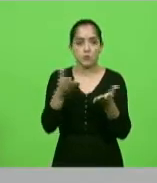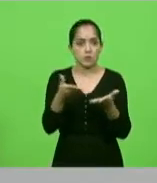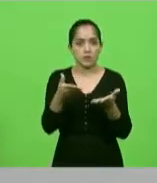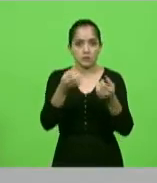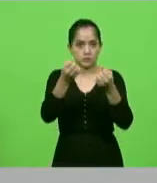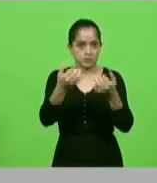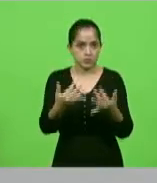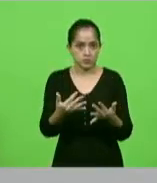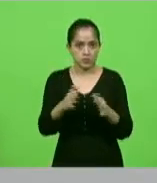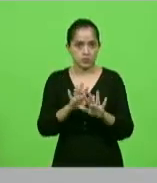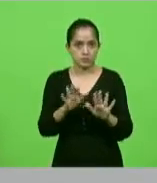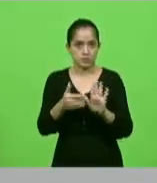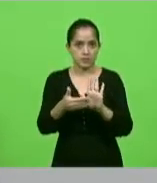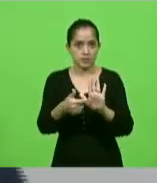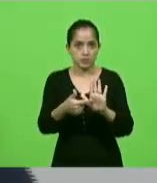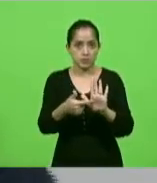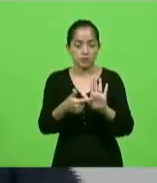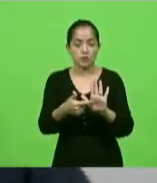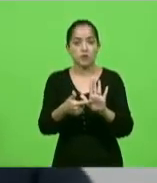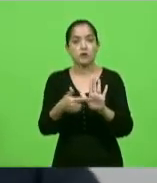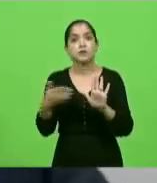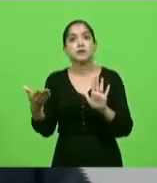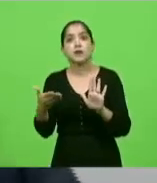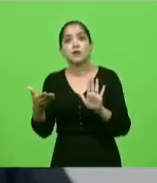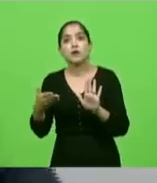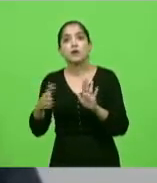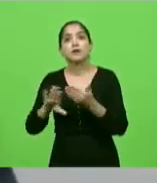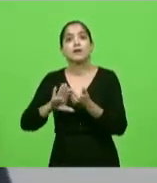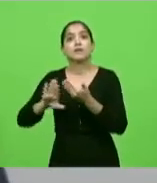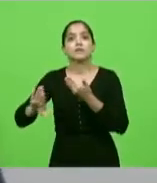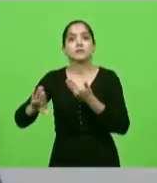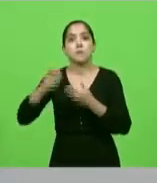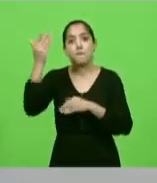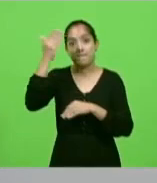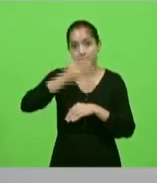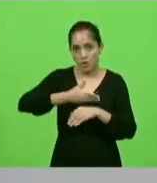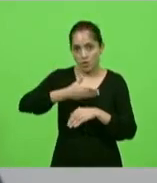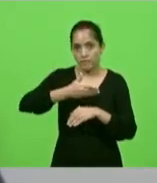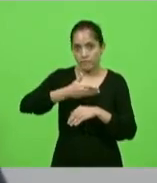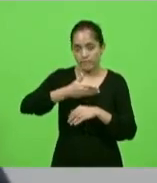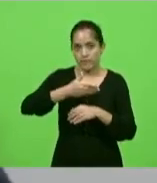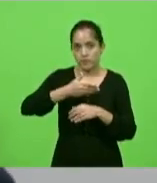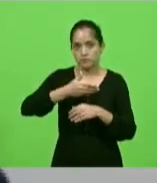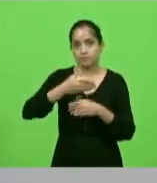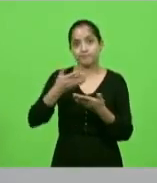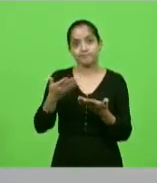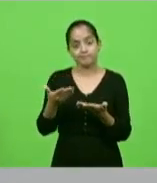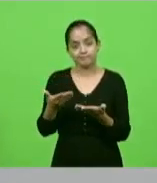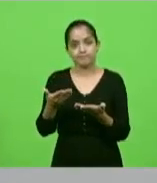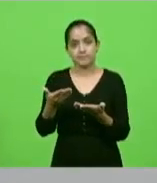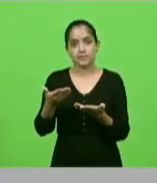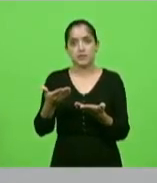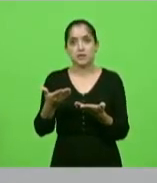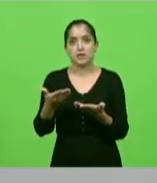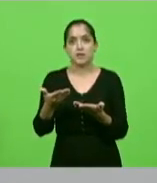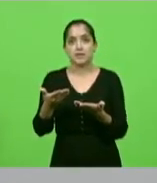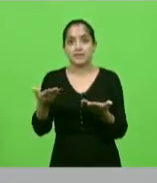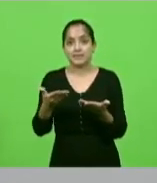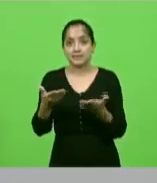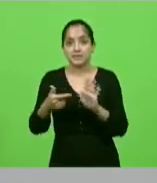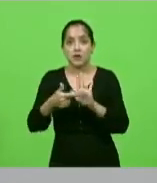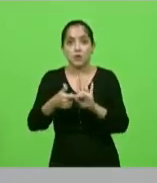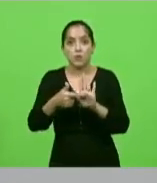estamos tratando. Tanto é que eu trato de afastar, porque prova, pelo menos